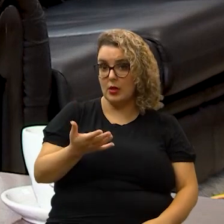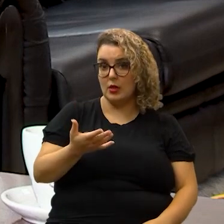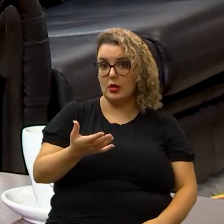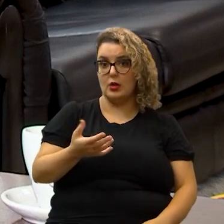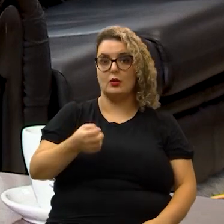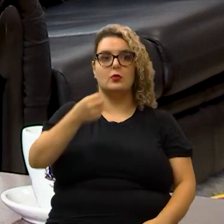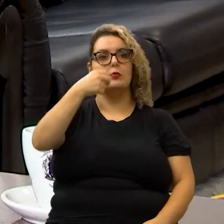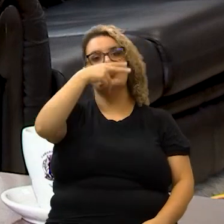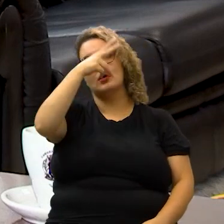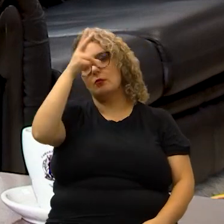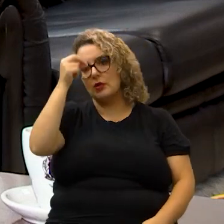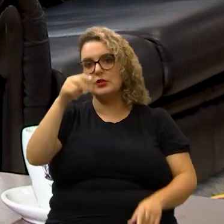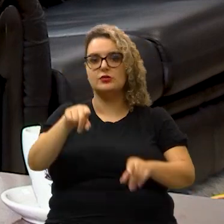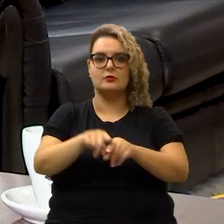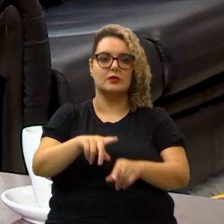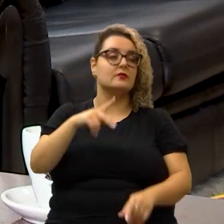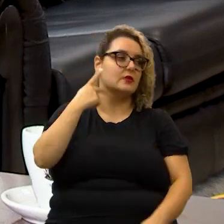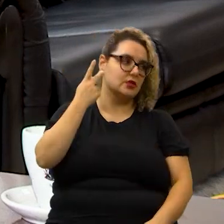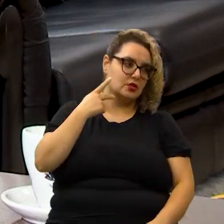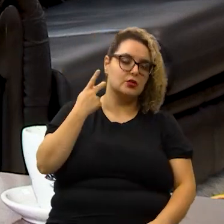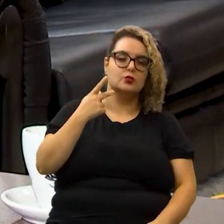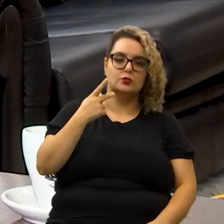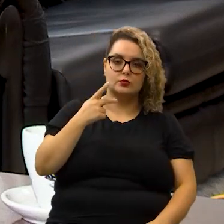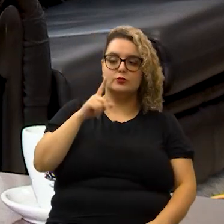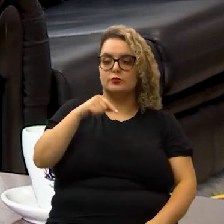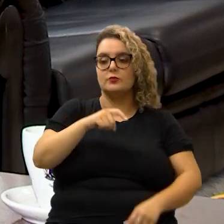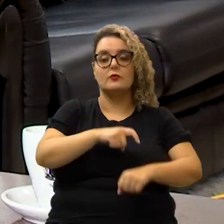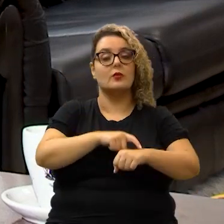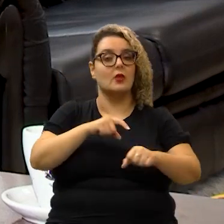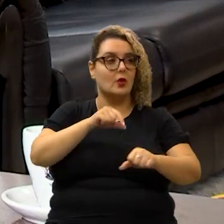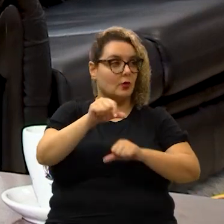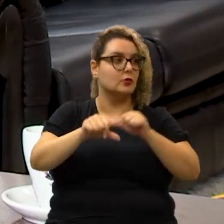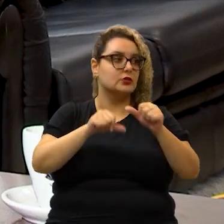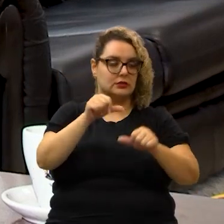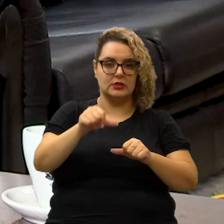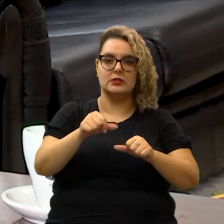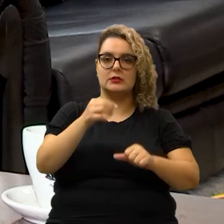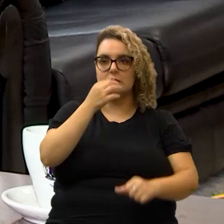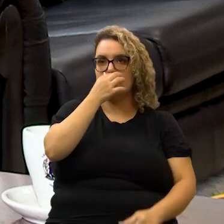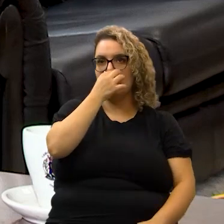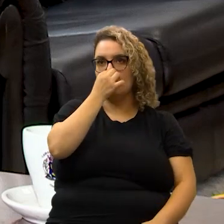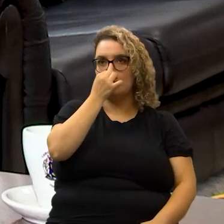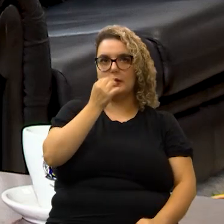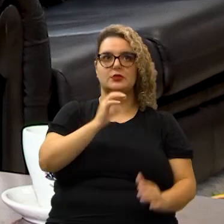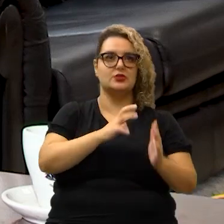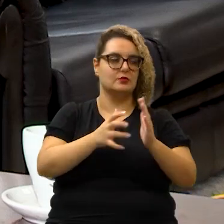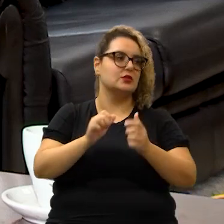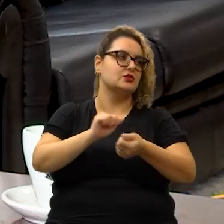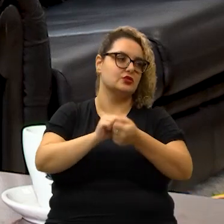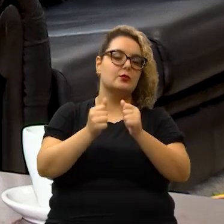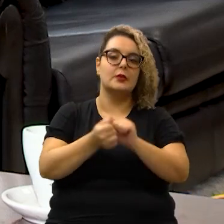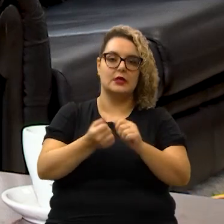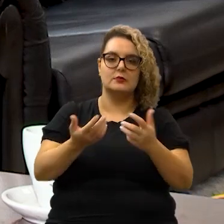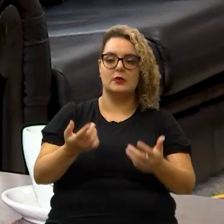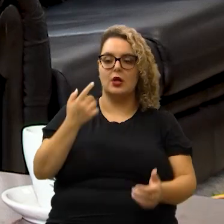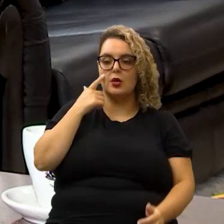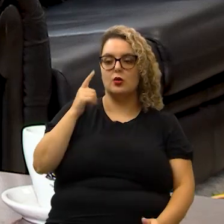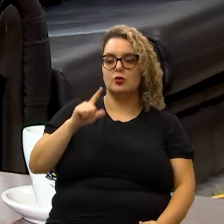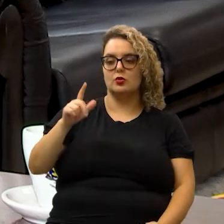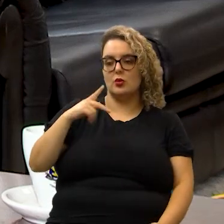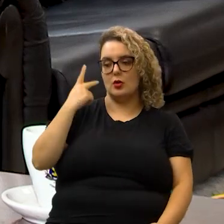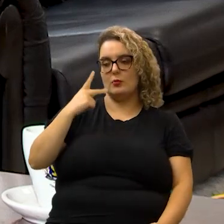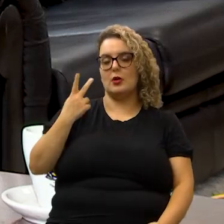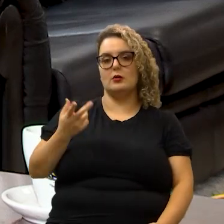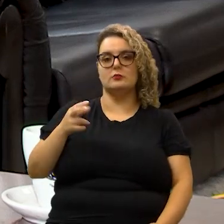prefeito quanto vereador é o momento de mudança de partido, é uma readequação, obviamente política, em